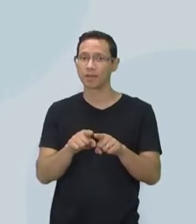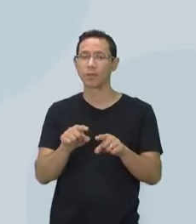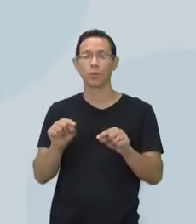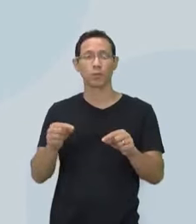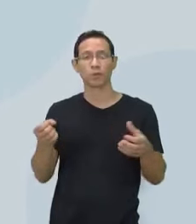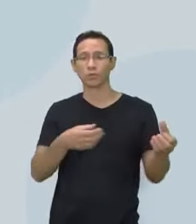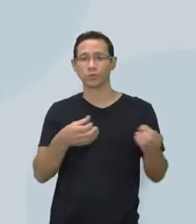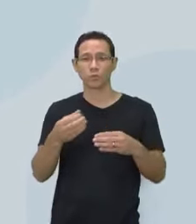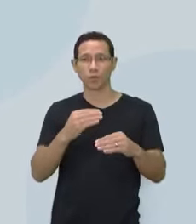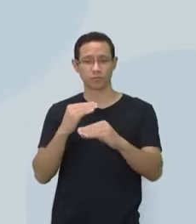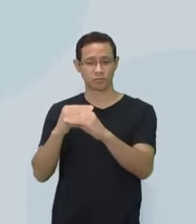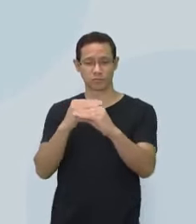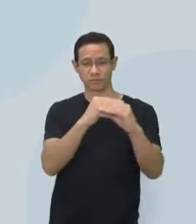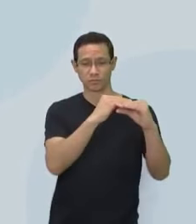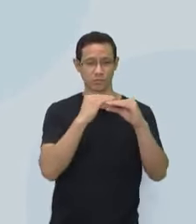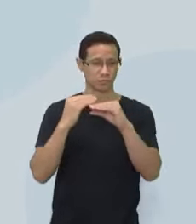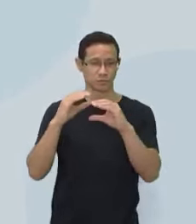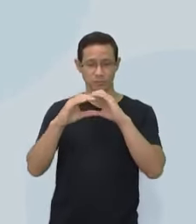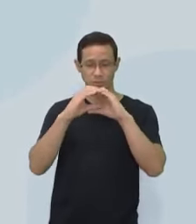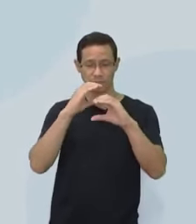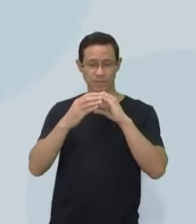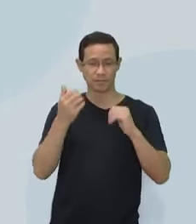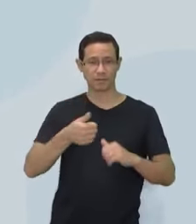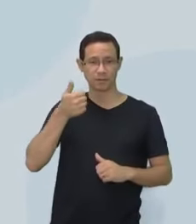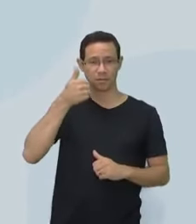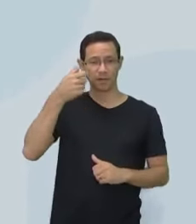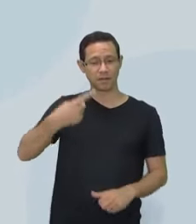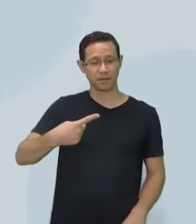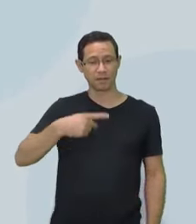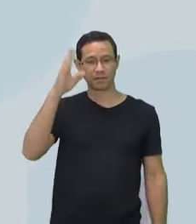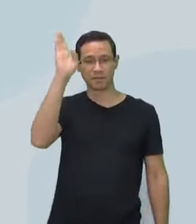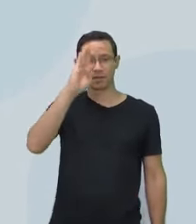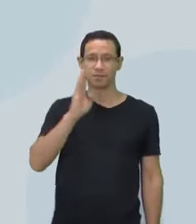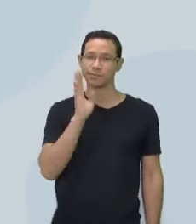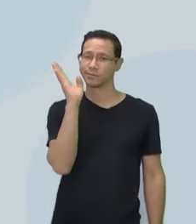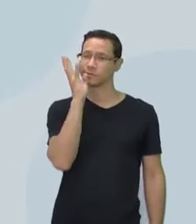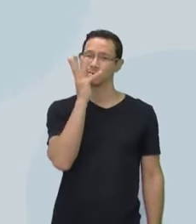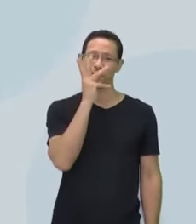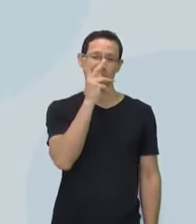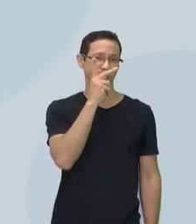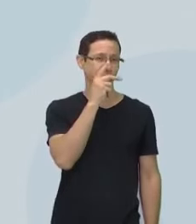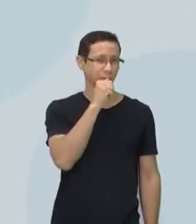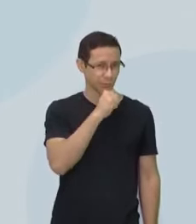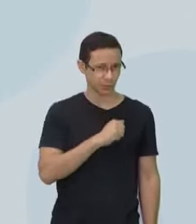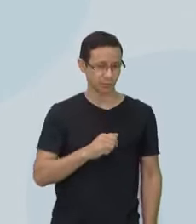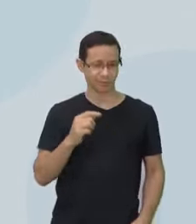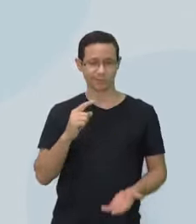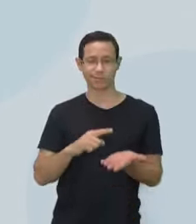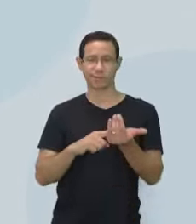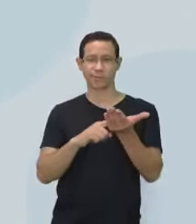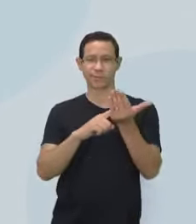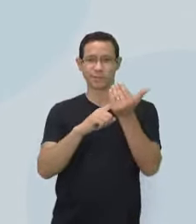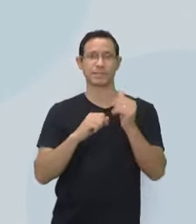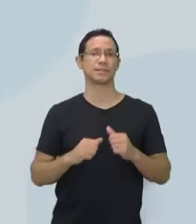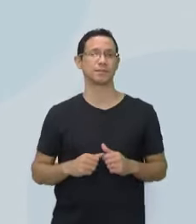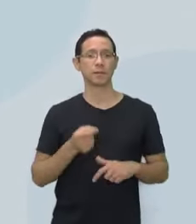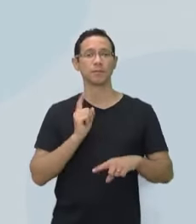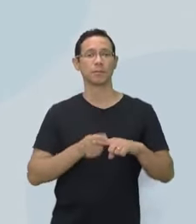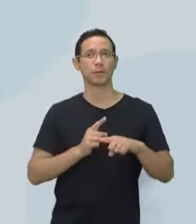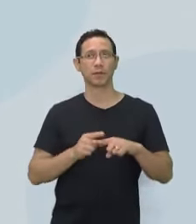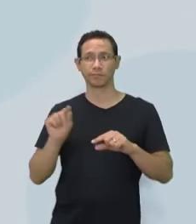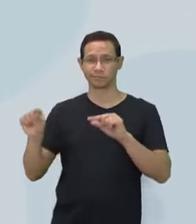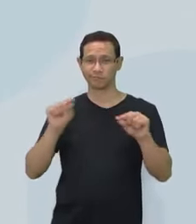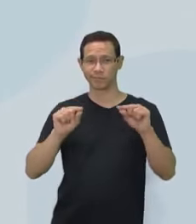a novos padrões de comunicação. Aqui no Brasil demorou muito para chegar toda essa tecnologia. Afinal, as